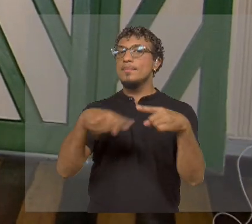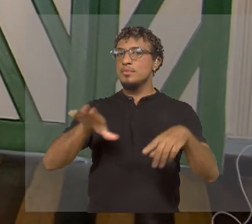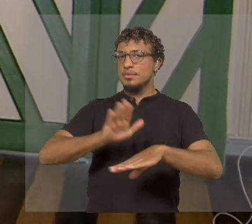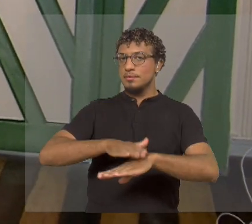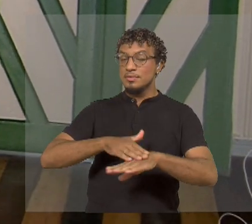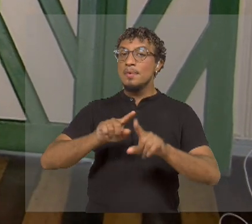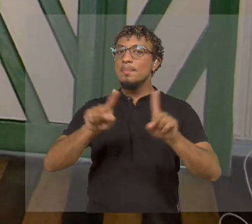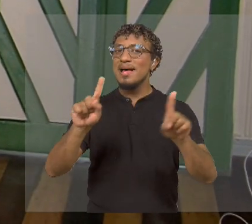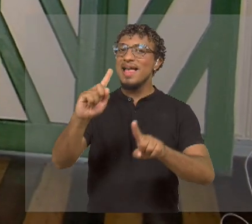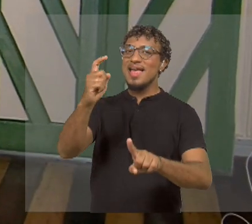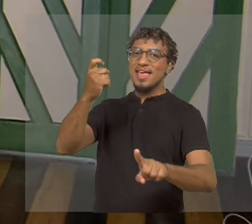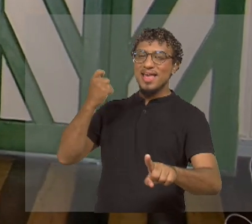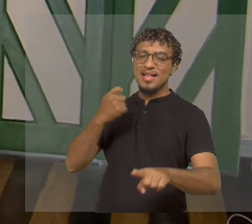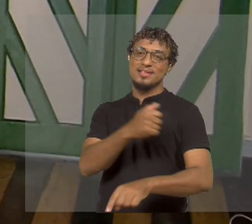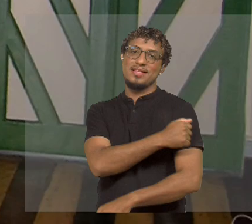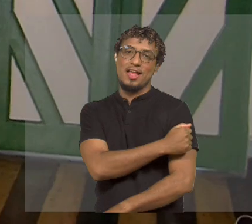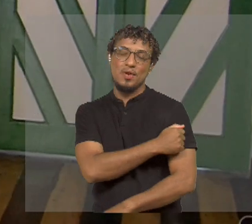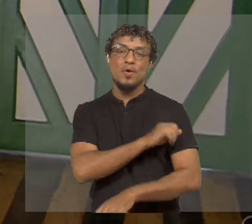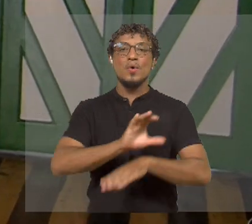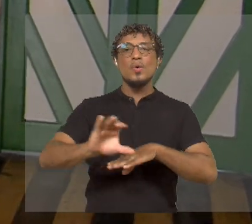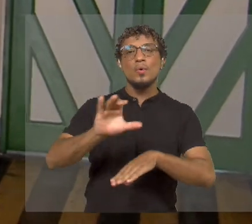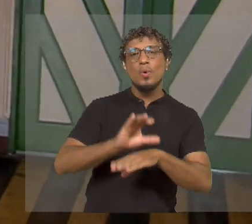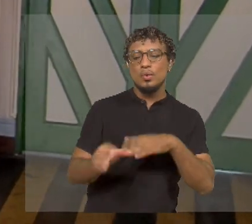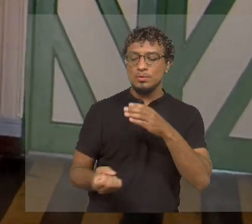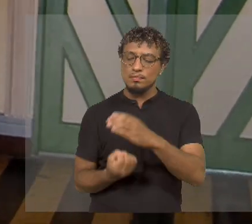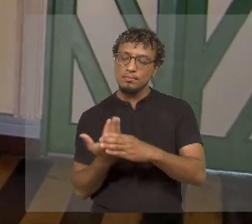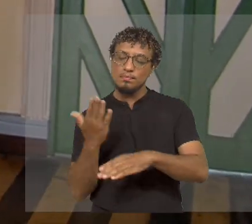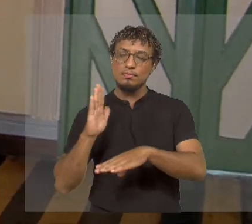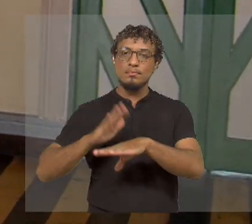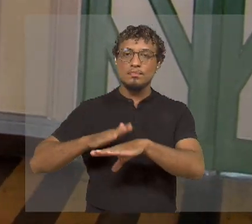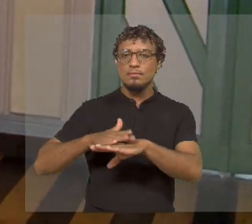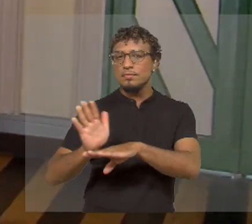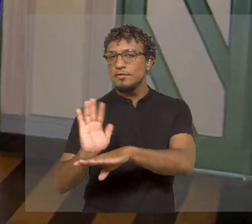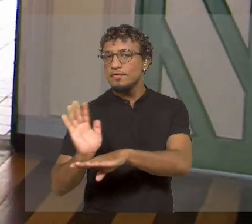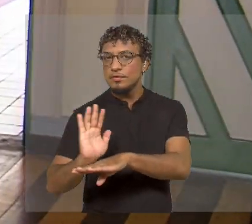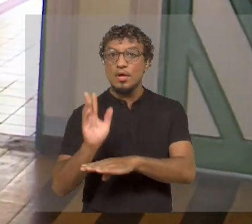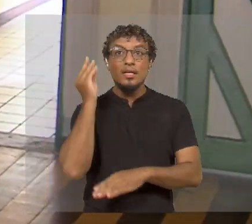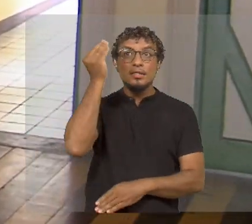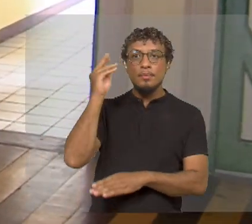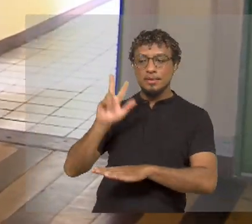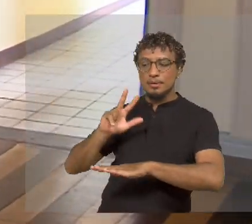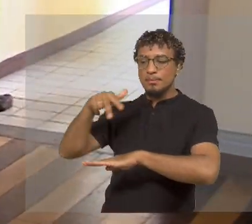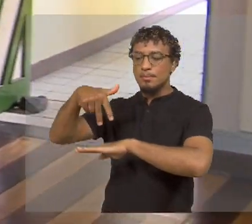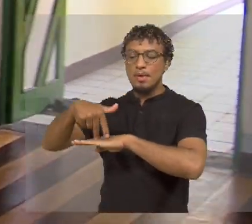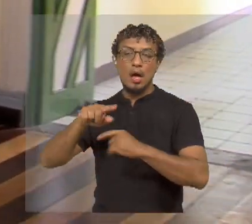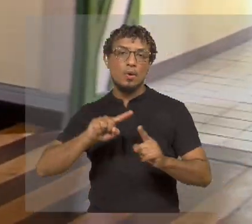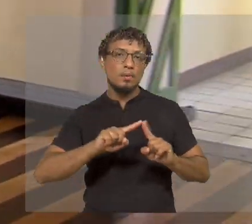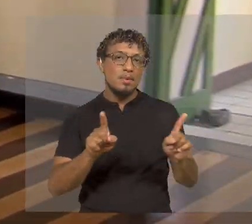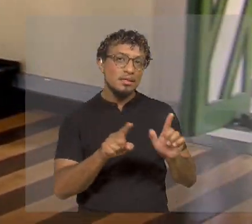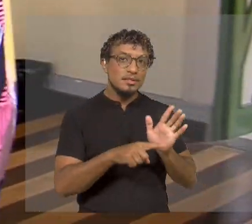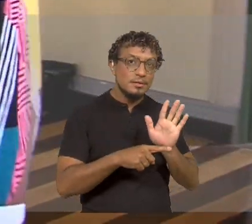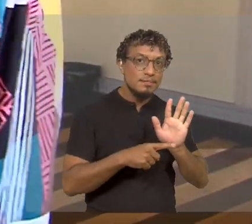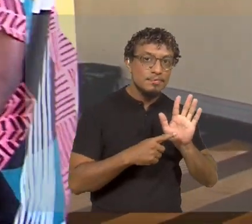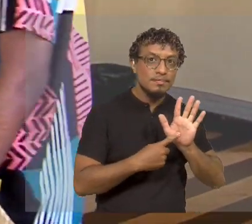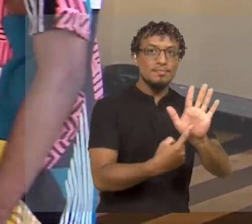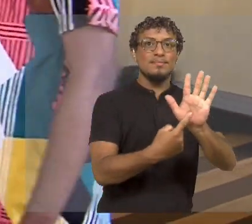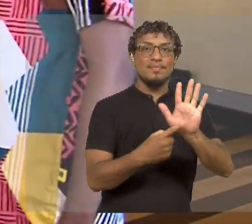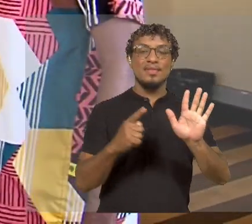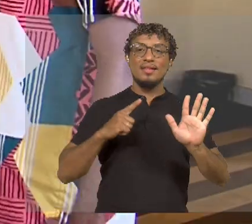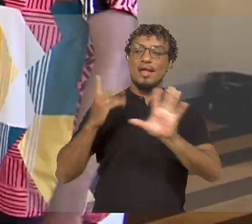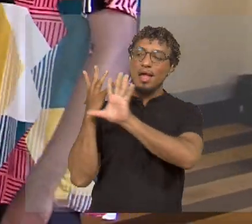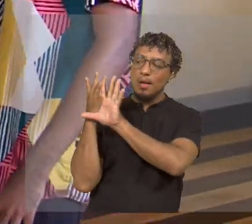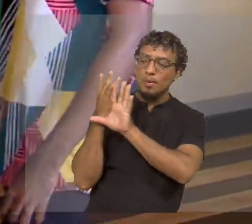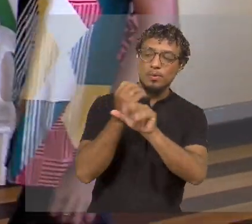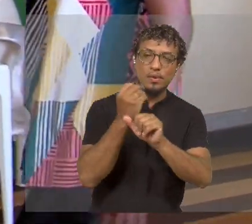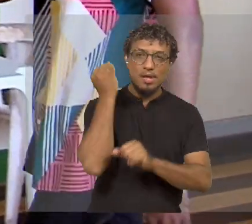ele também foi aluno do curso de produção de videoclipe. A experiência de vida nos palcos e nas apresentações trouxe repertório